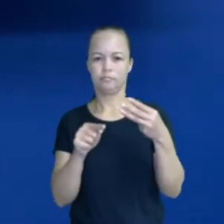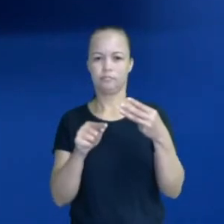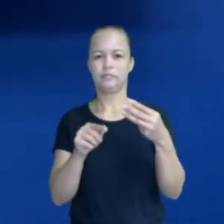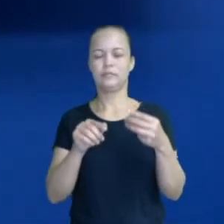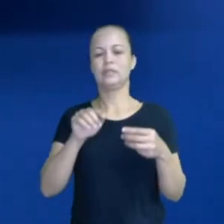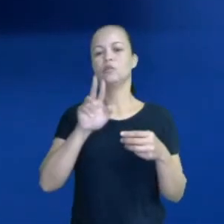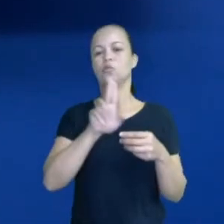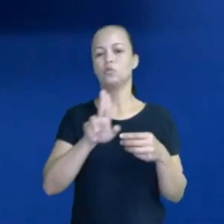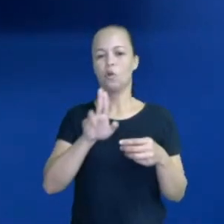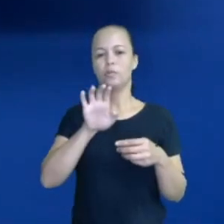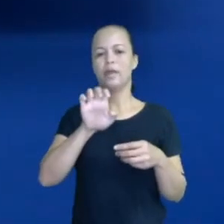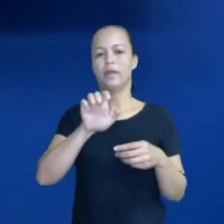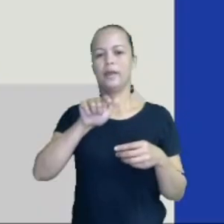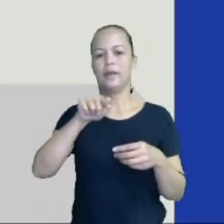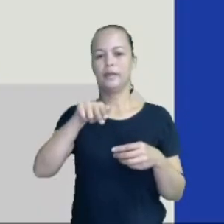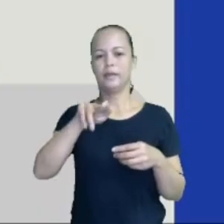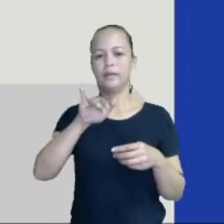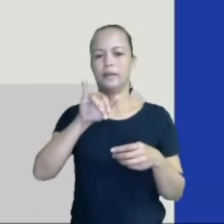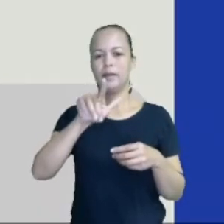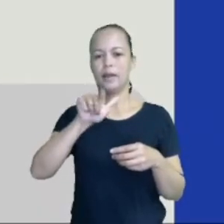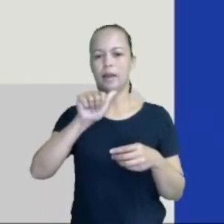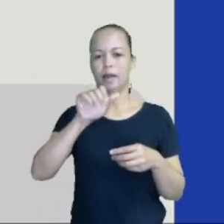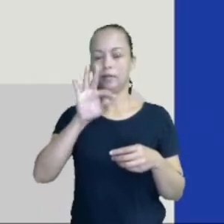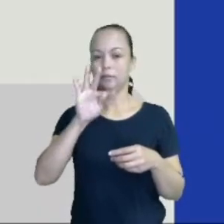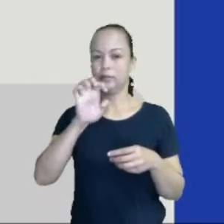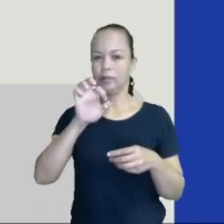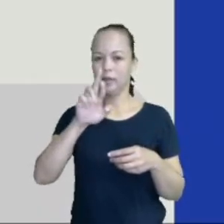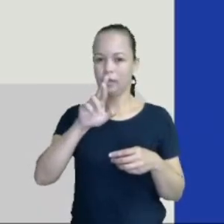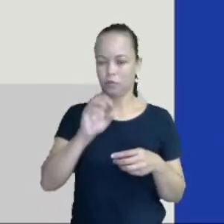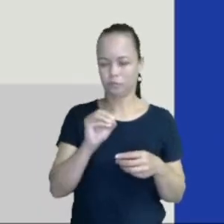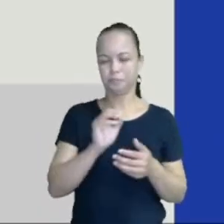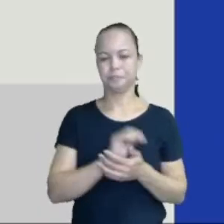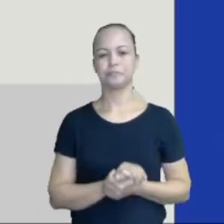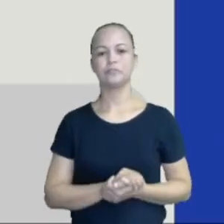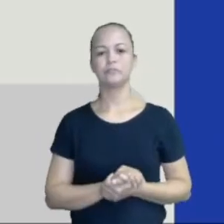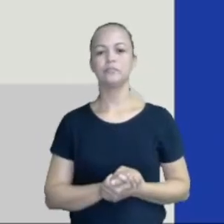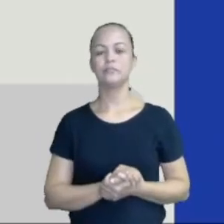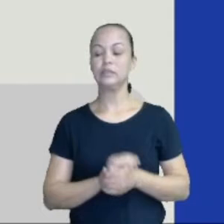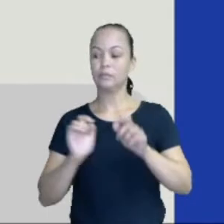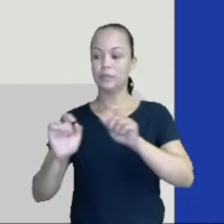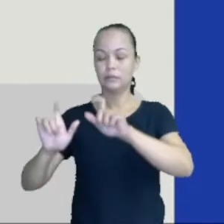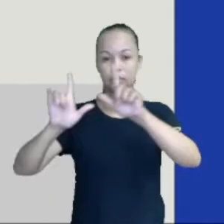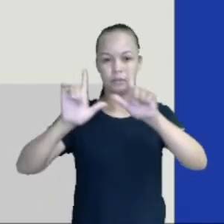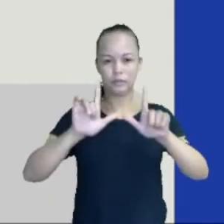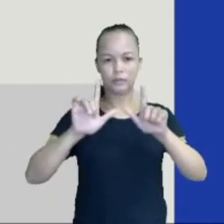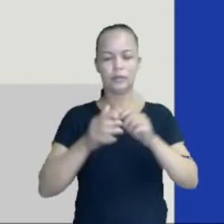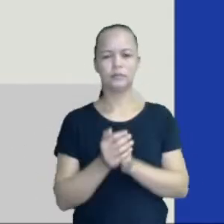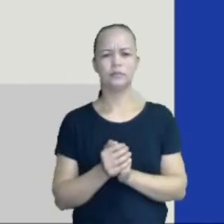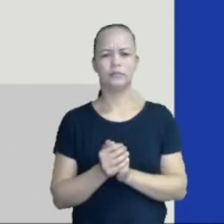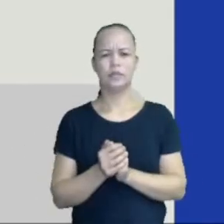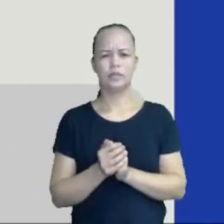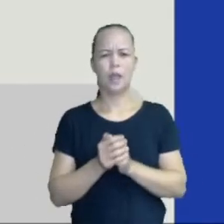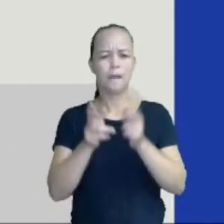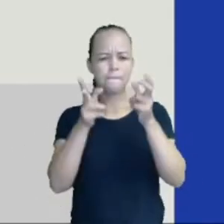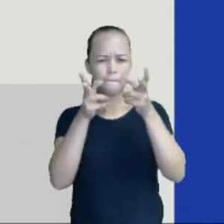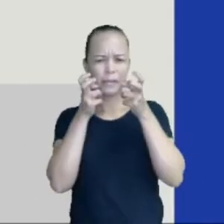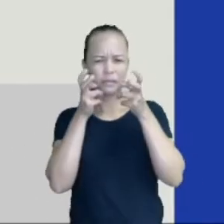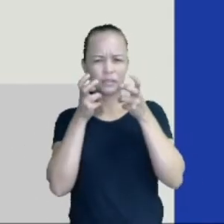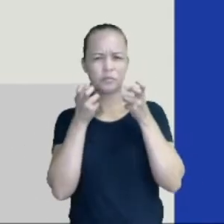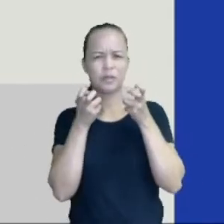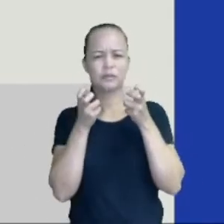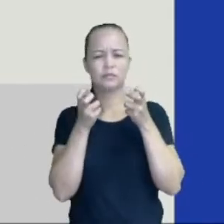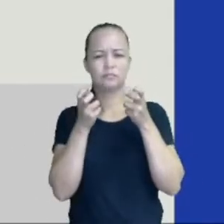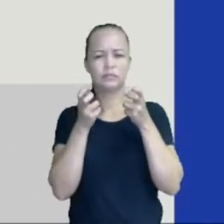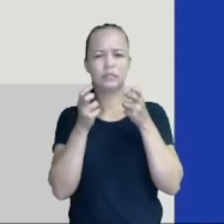triângulo equilátero, ok? Tranquilinho? Segue aqui e preste atenção na tela. 2 lados iguais. Vocês perceberam lá que só tinha